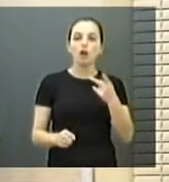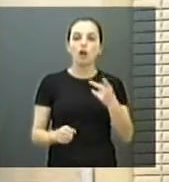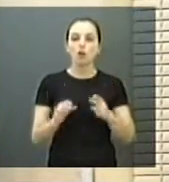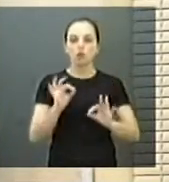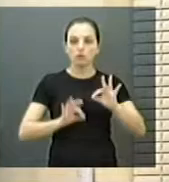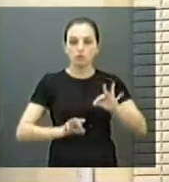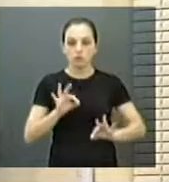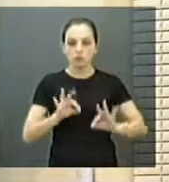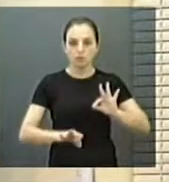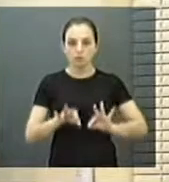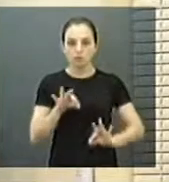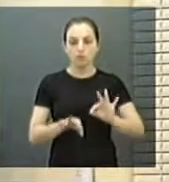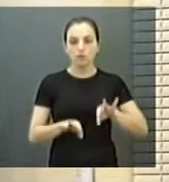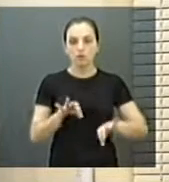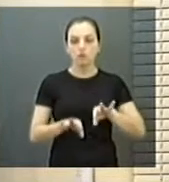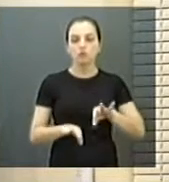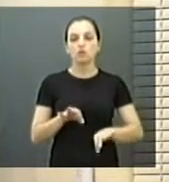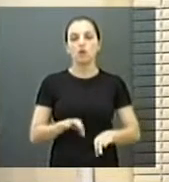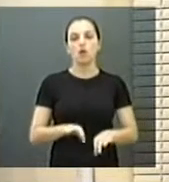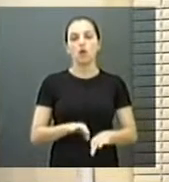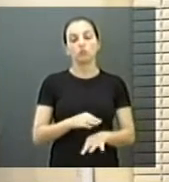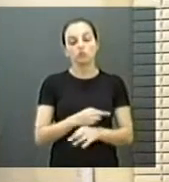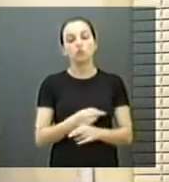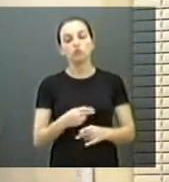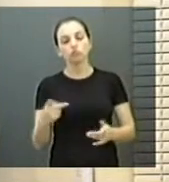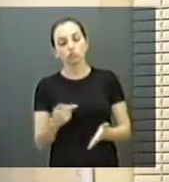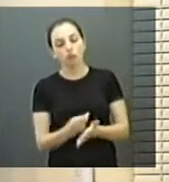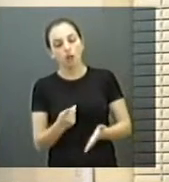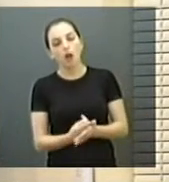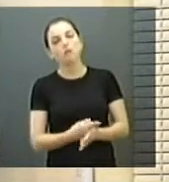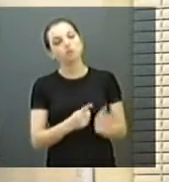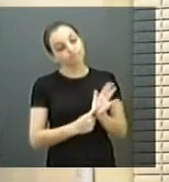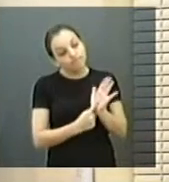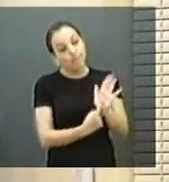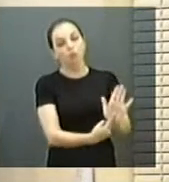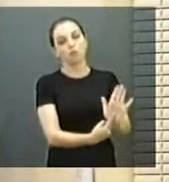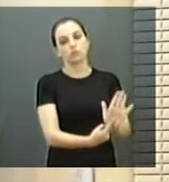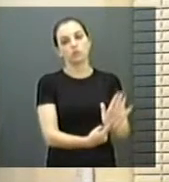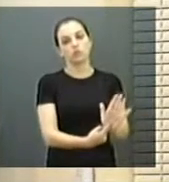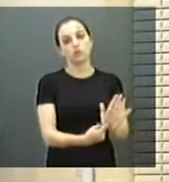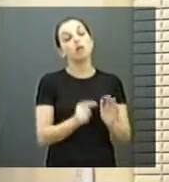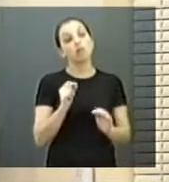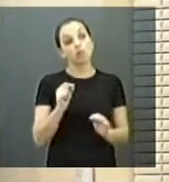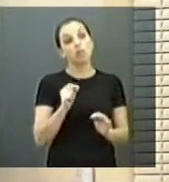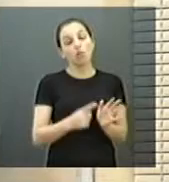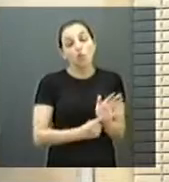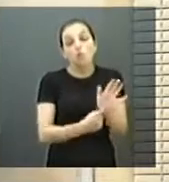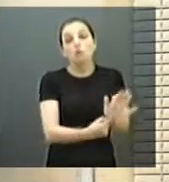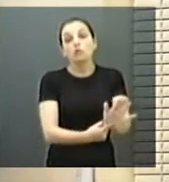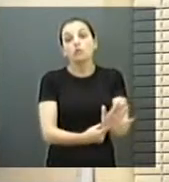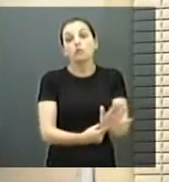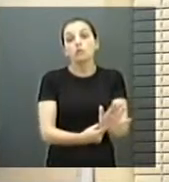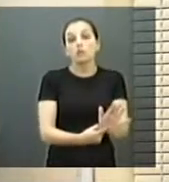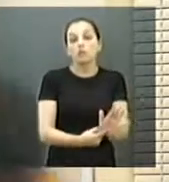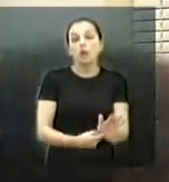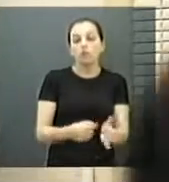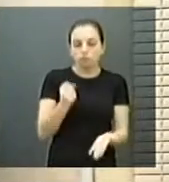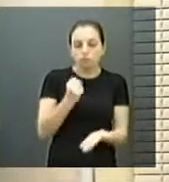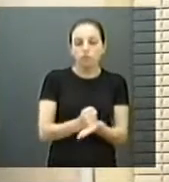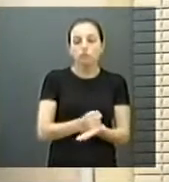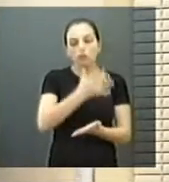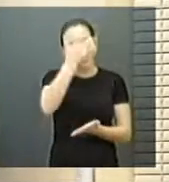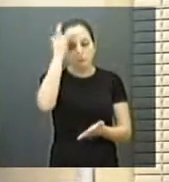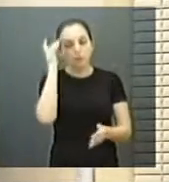justiça. Se você acha que tem alguma irregularidade, prove. E da forma de provar foi contratado o perito. Então não vem